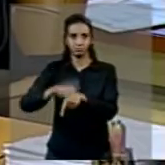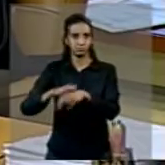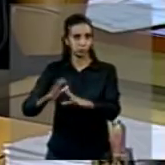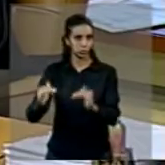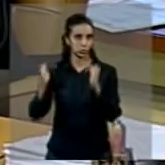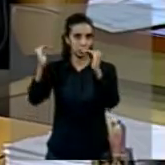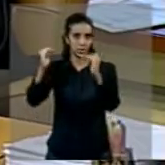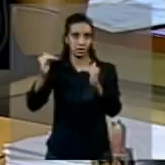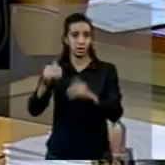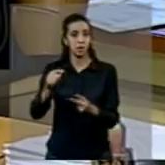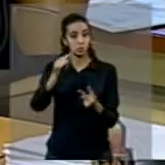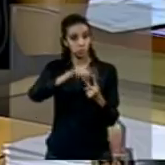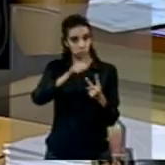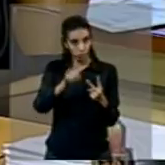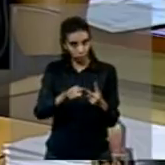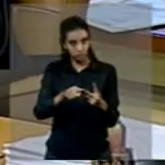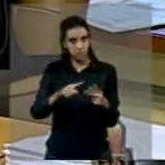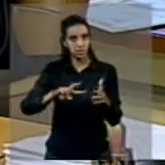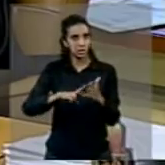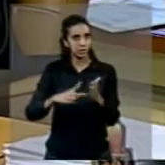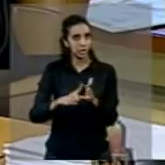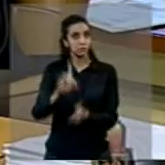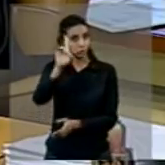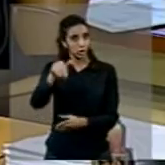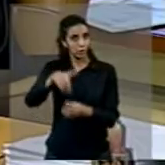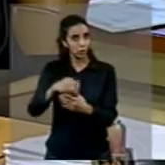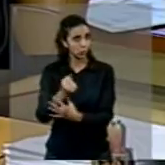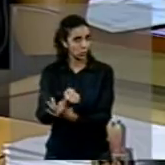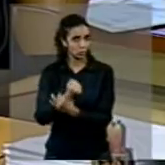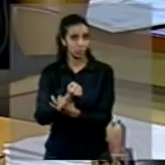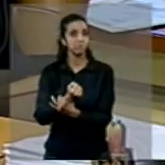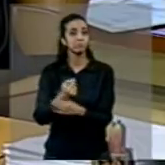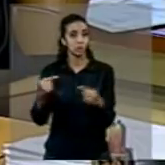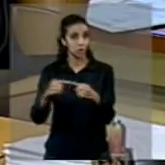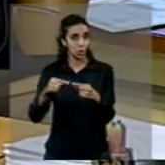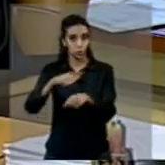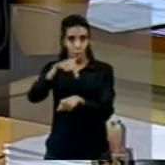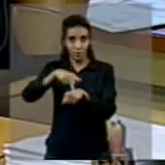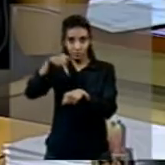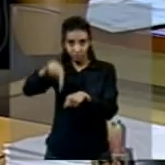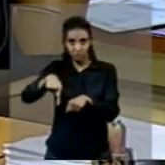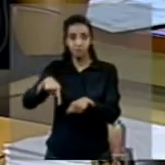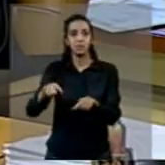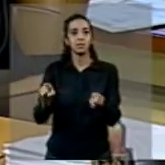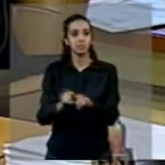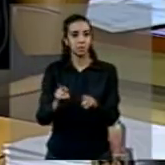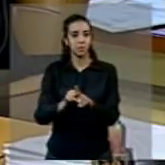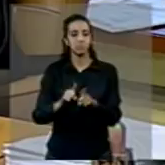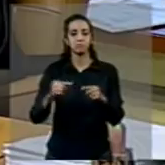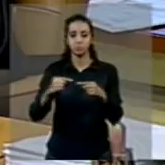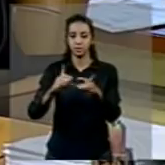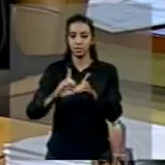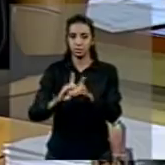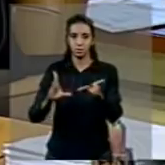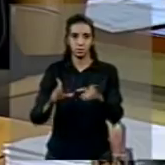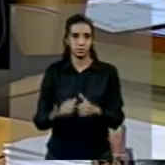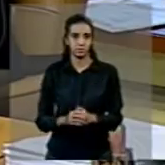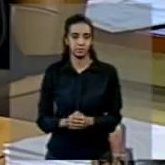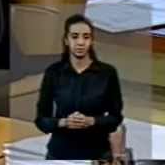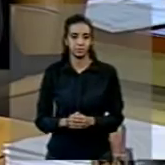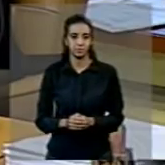ambos resguardar o direito igual ao voto, fundamento da República e pilar do Estado democrático de direito.